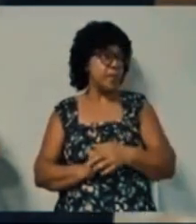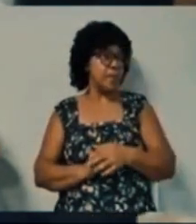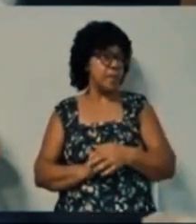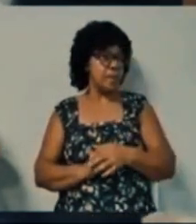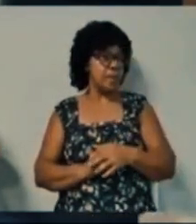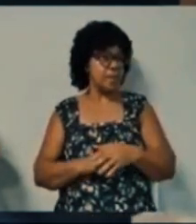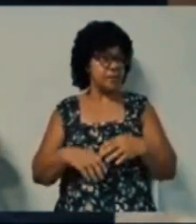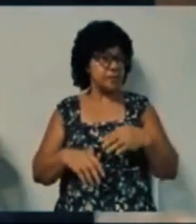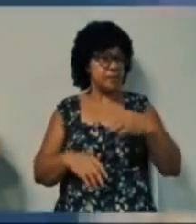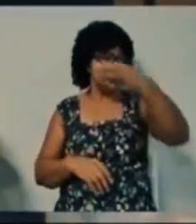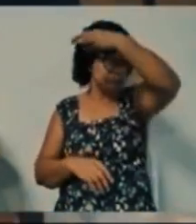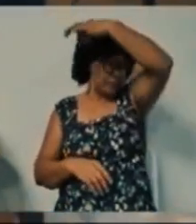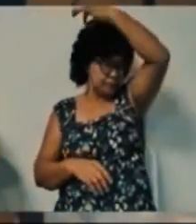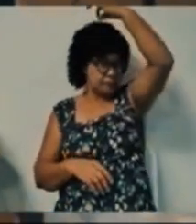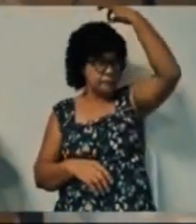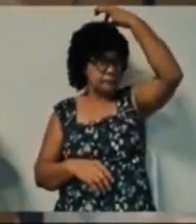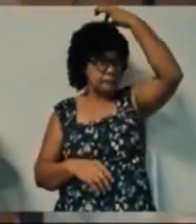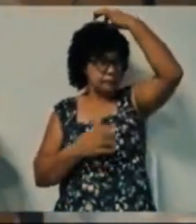Uragamandácia.